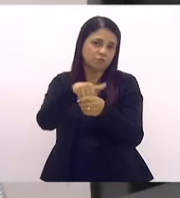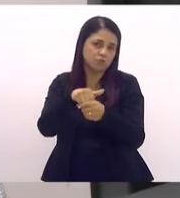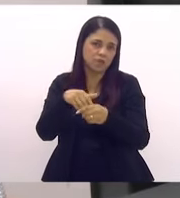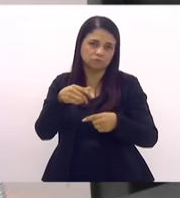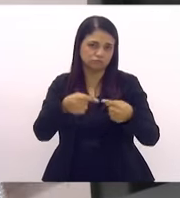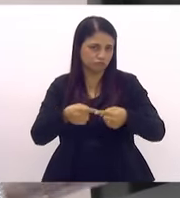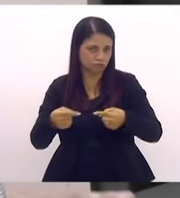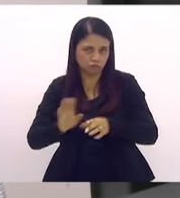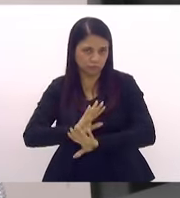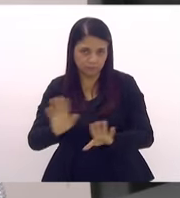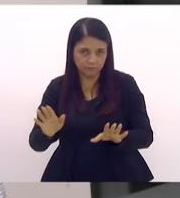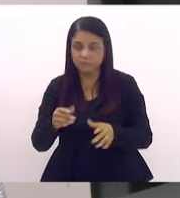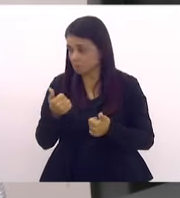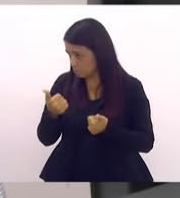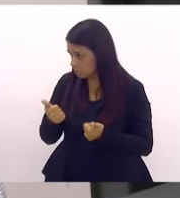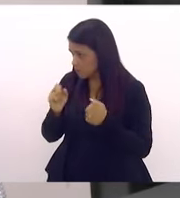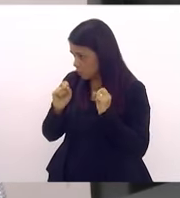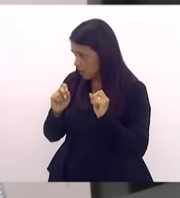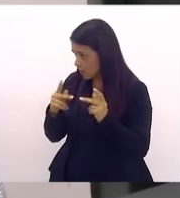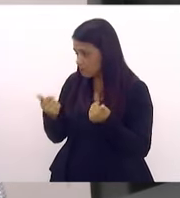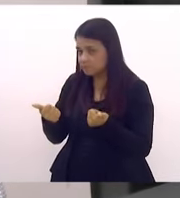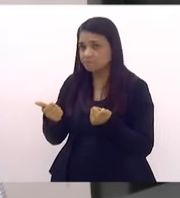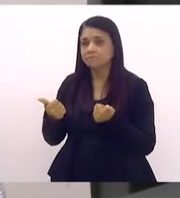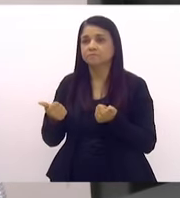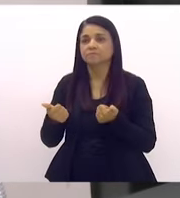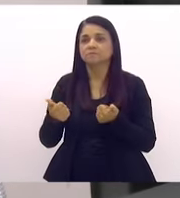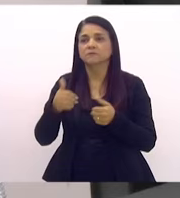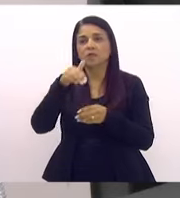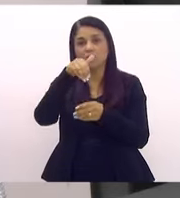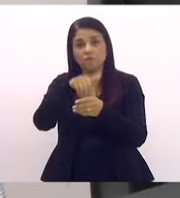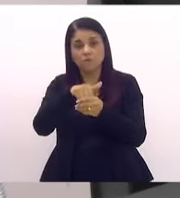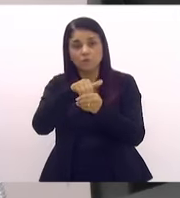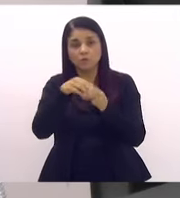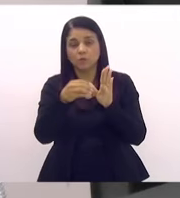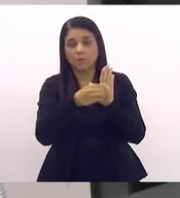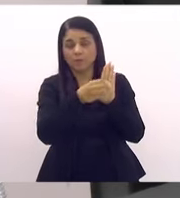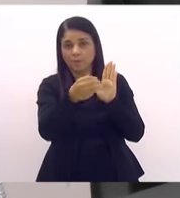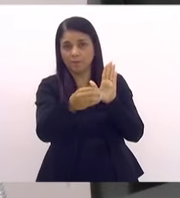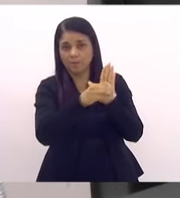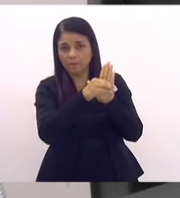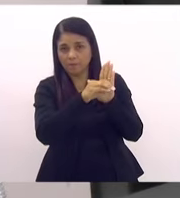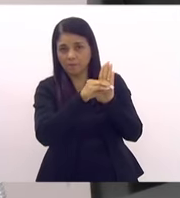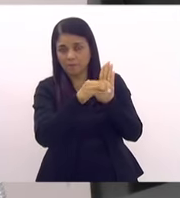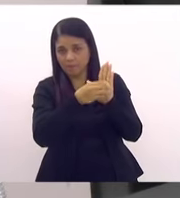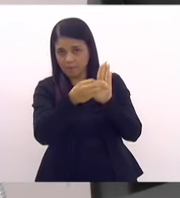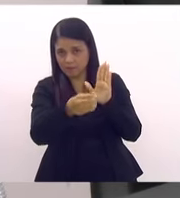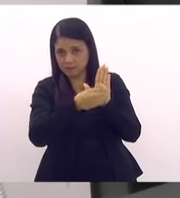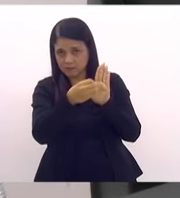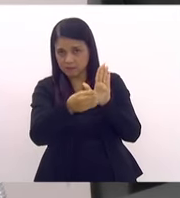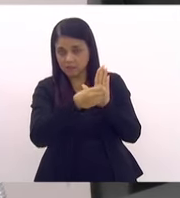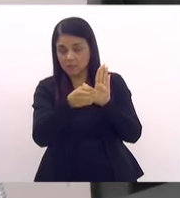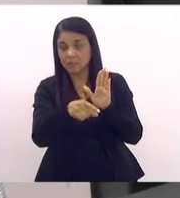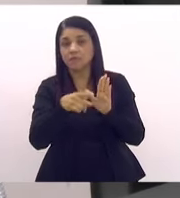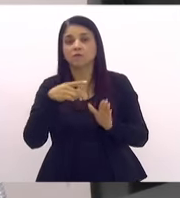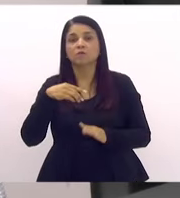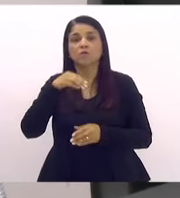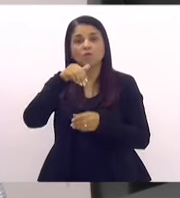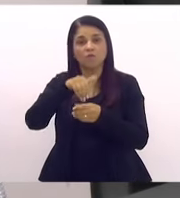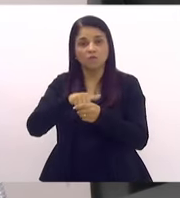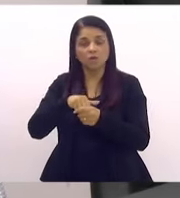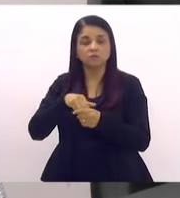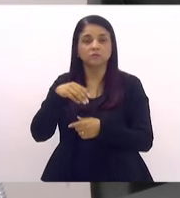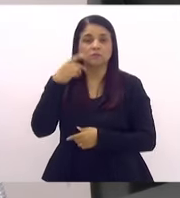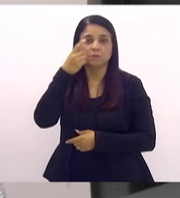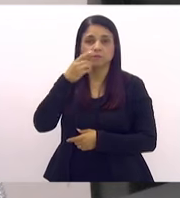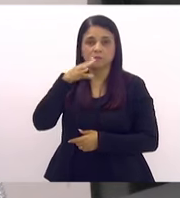Perfeito, presidente. Pode ser dessa forma, então. Então, vamos votar o parecer com o voto. A deputada Célia está atuando como